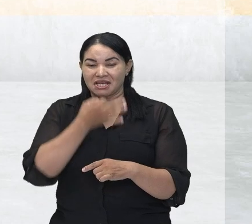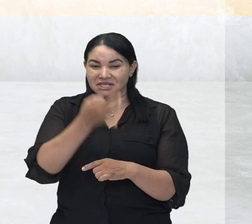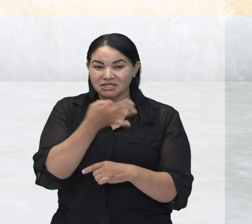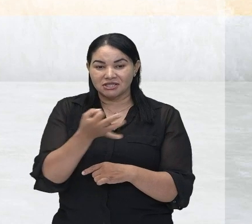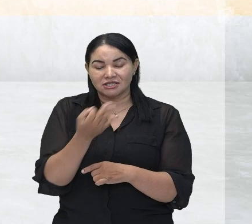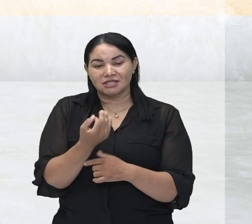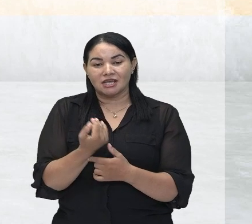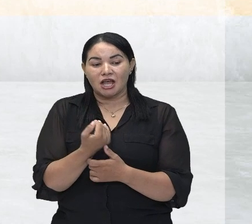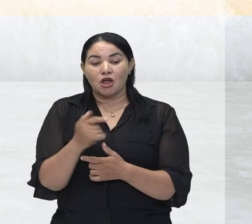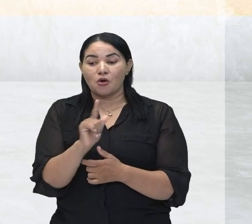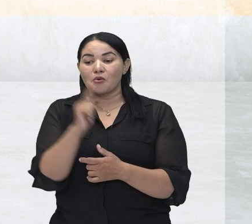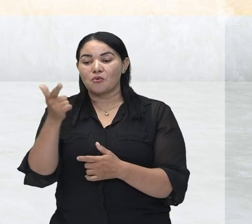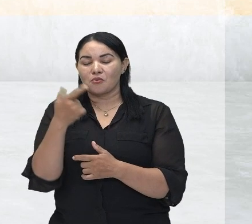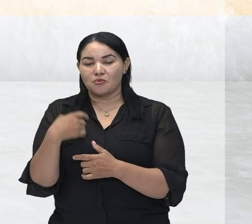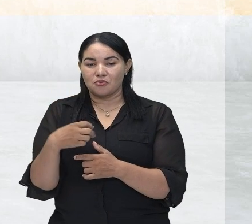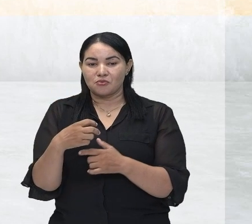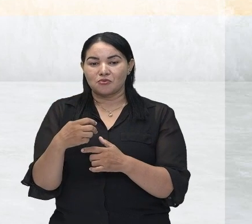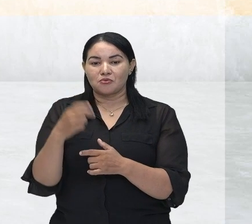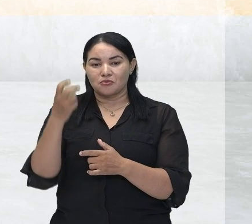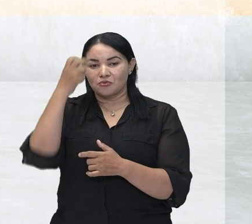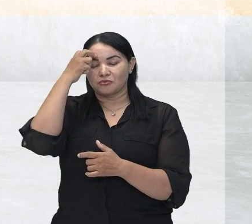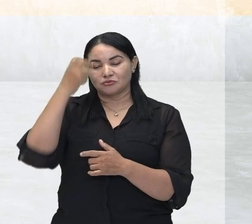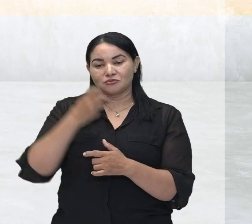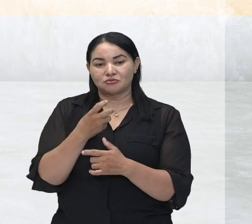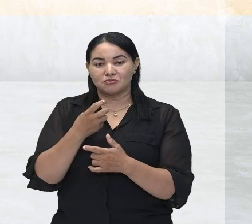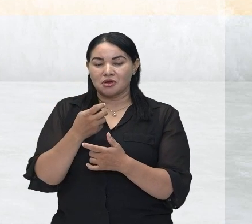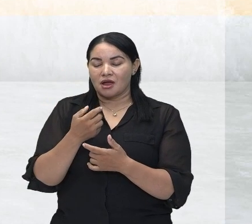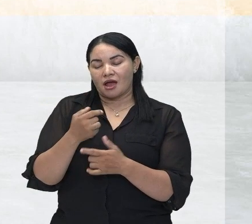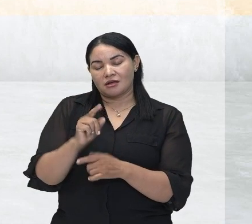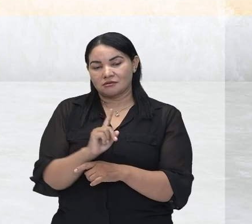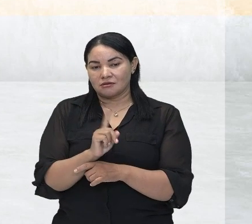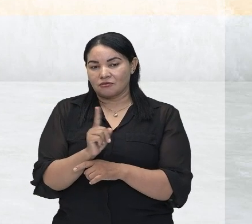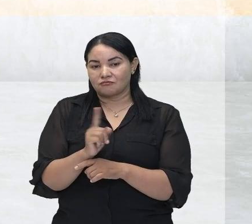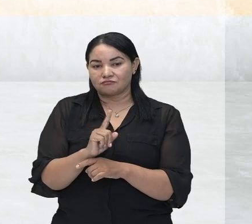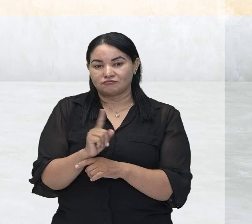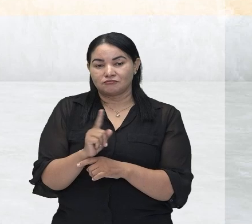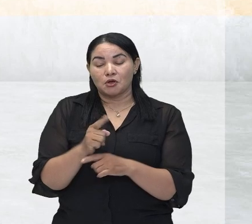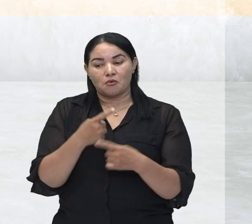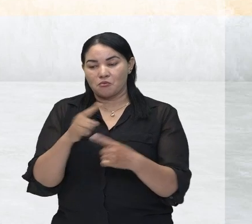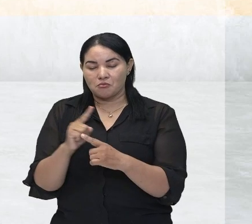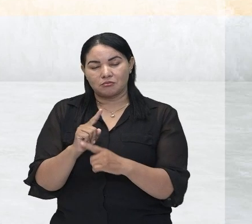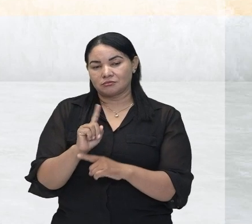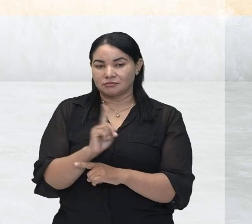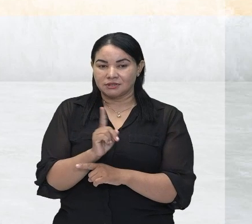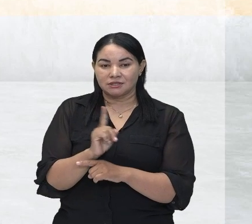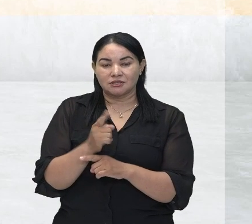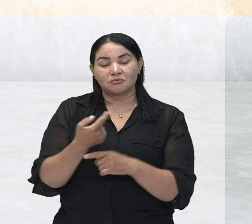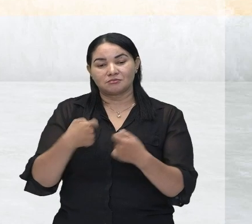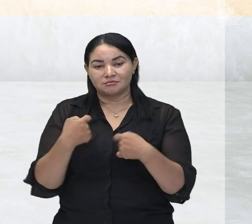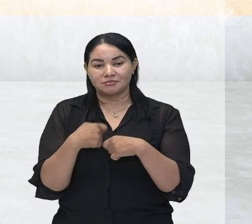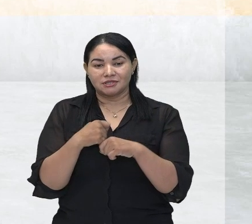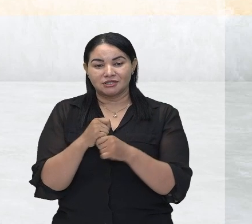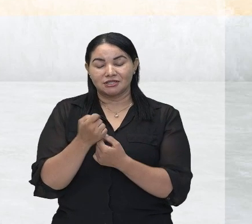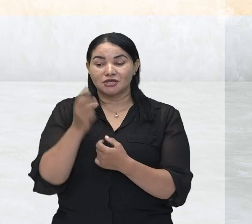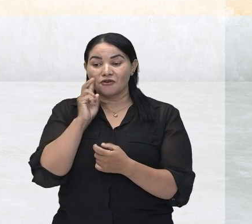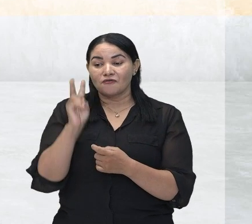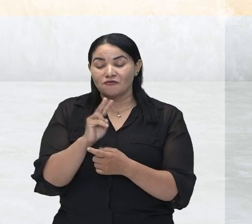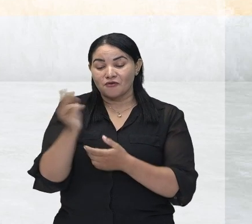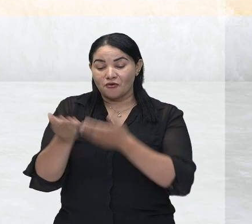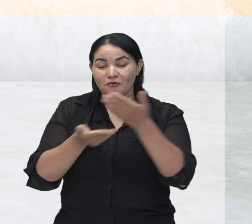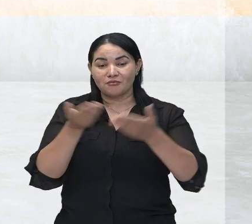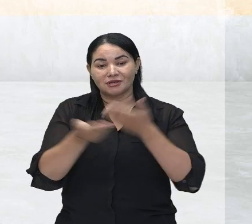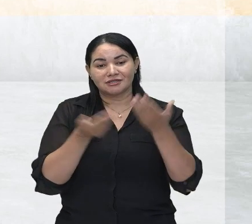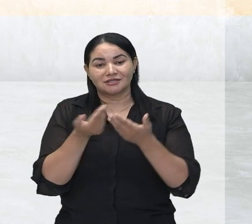inferiorizar a cultura do outro. Mas nós temos que compartilhar, enriquecer e se